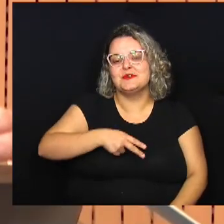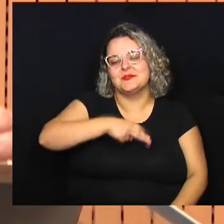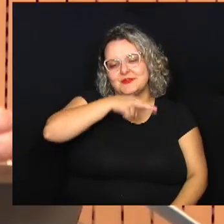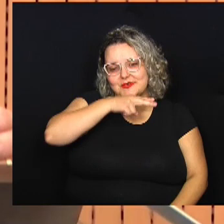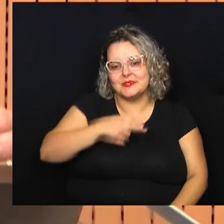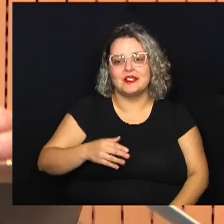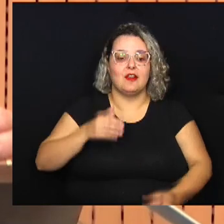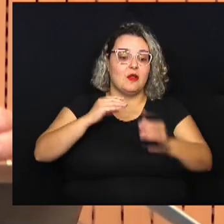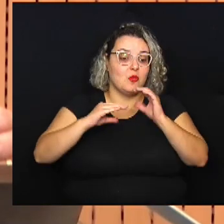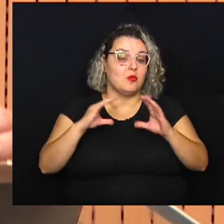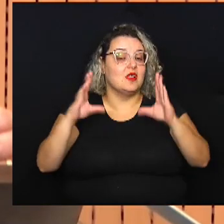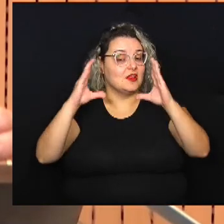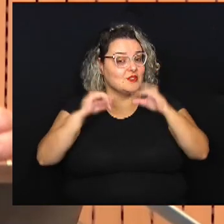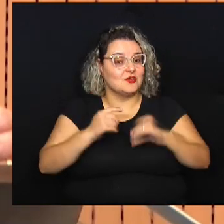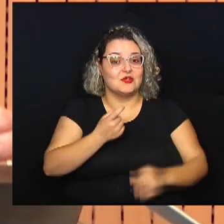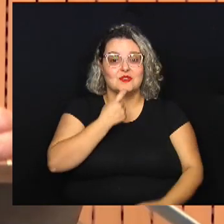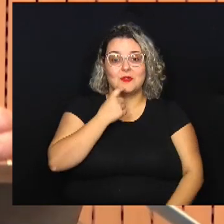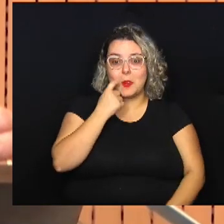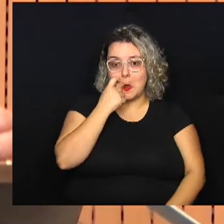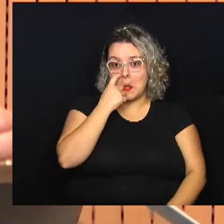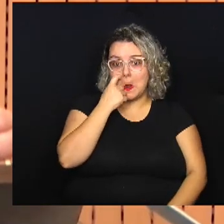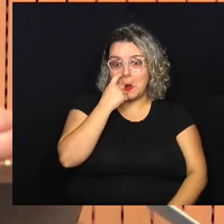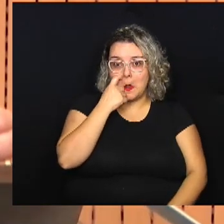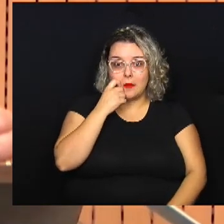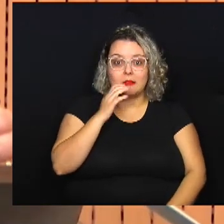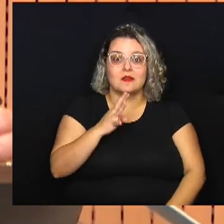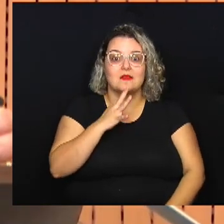campineiras, onde conheceu o atual marido.